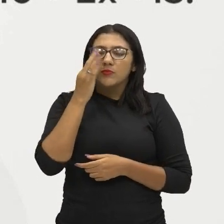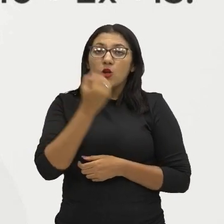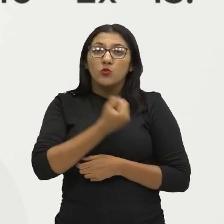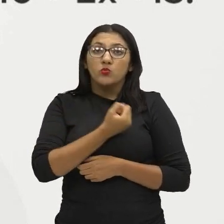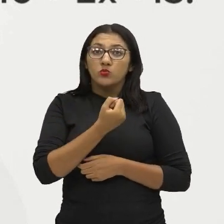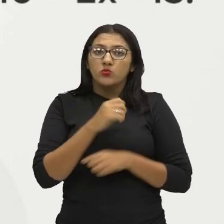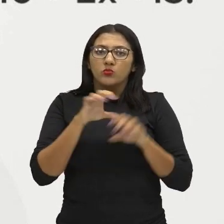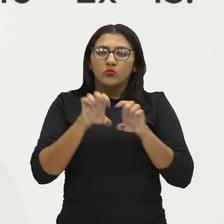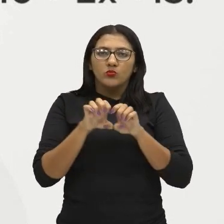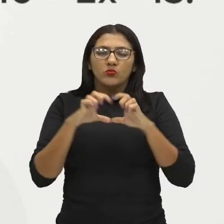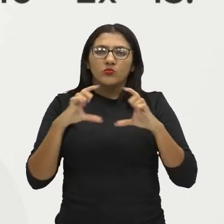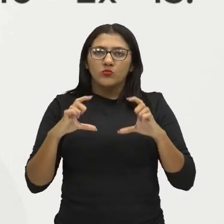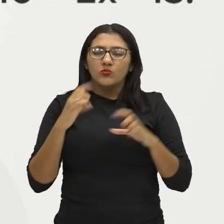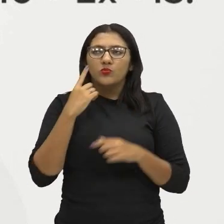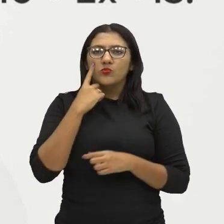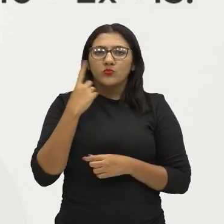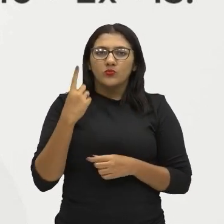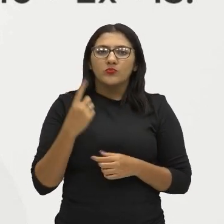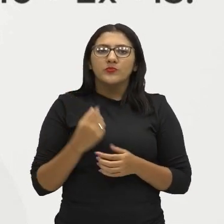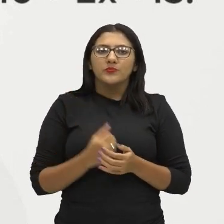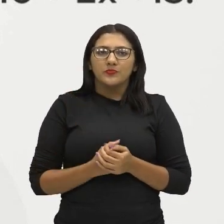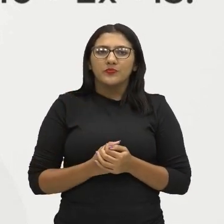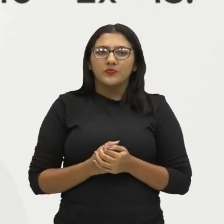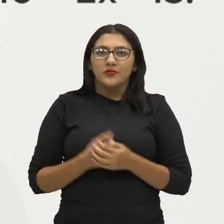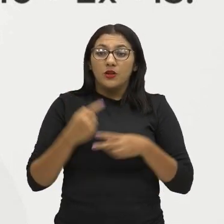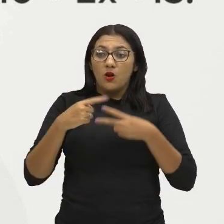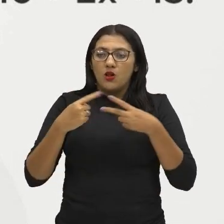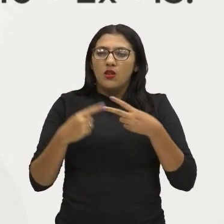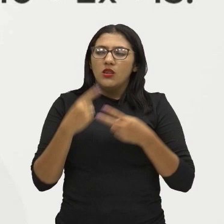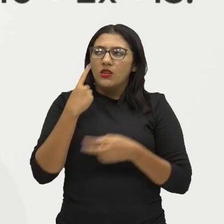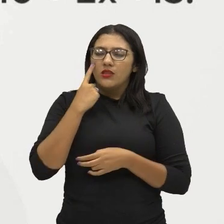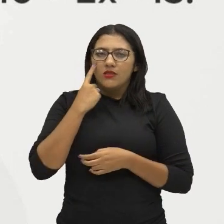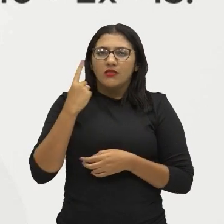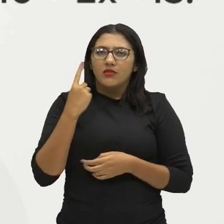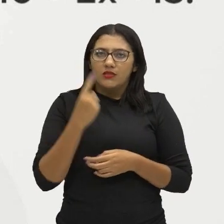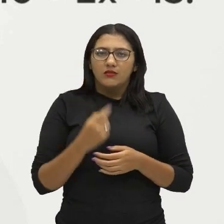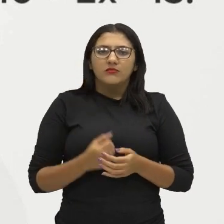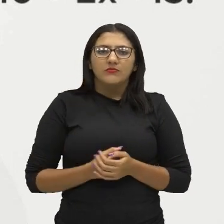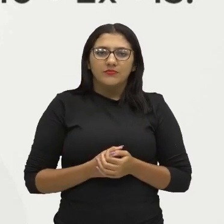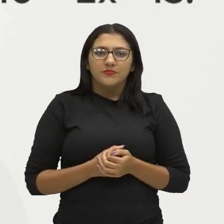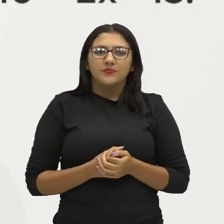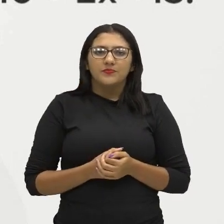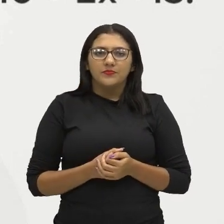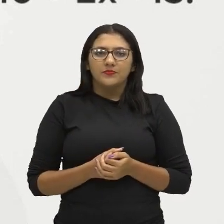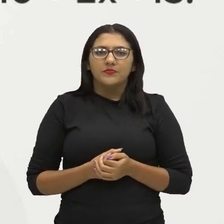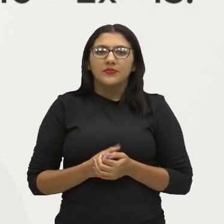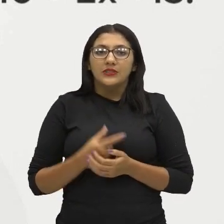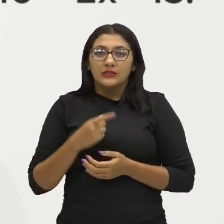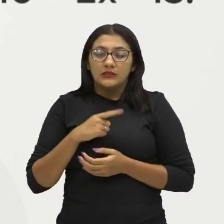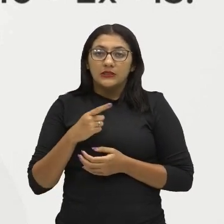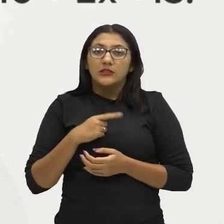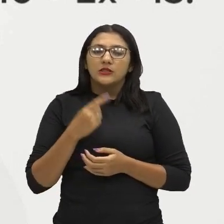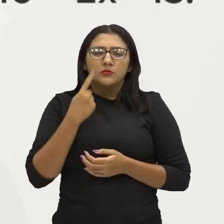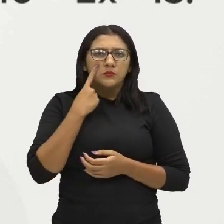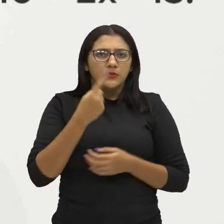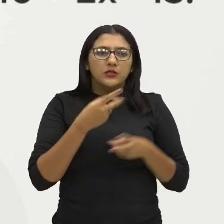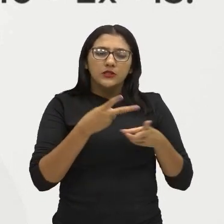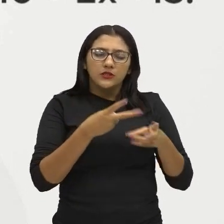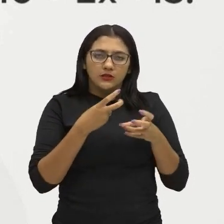ó, beleza? Olho aqui nessas dimensões. Isso aqui foi nos dado na